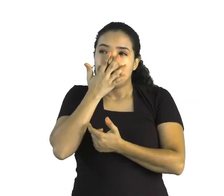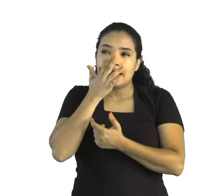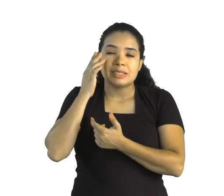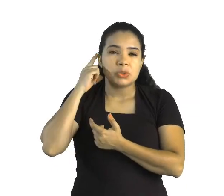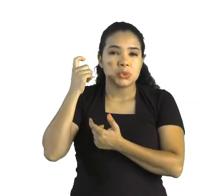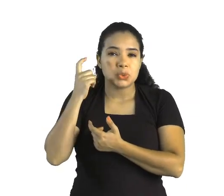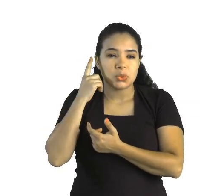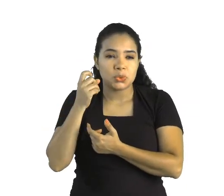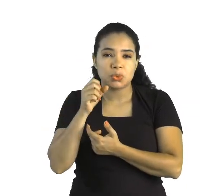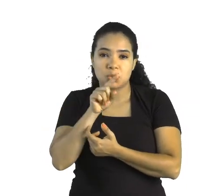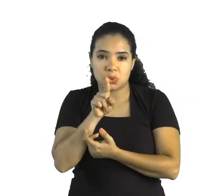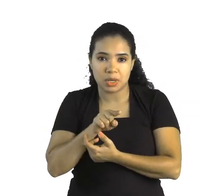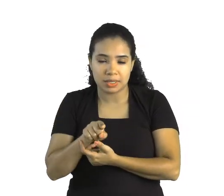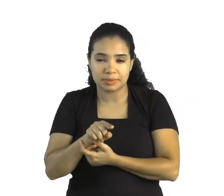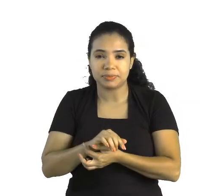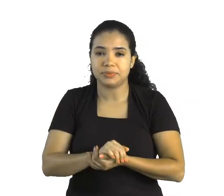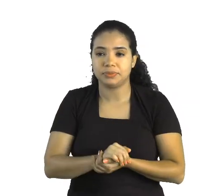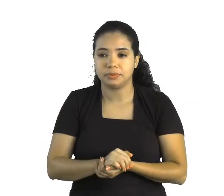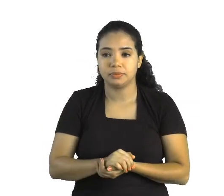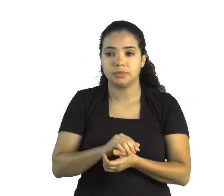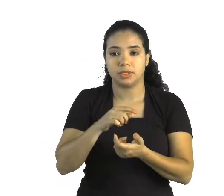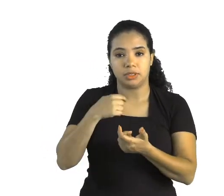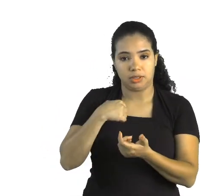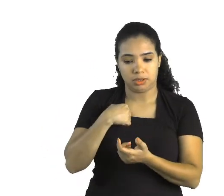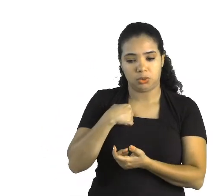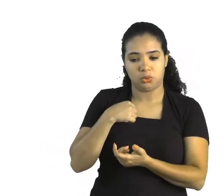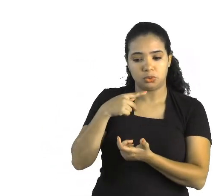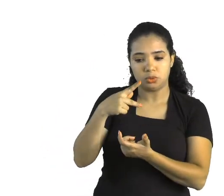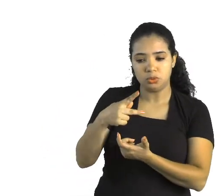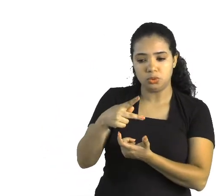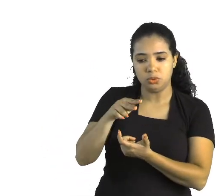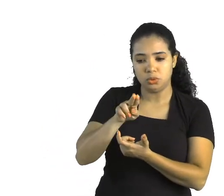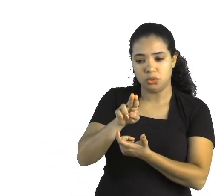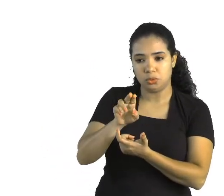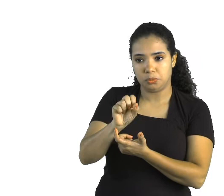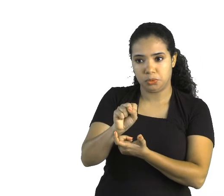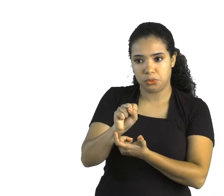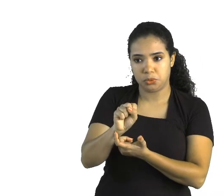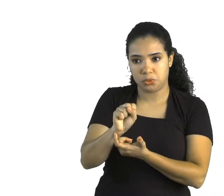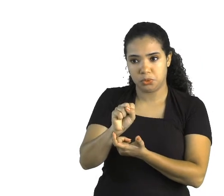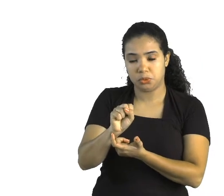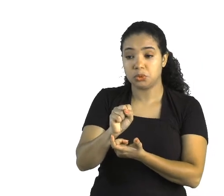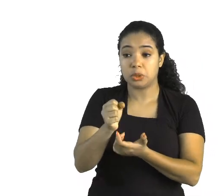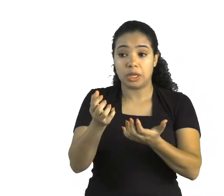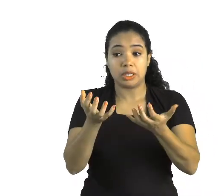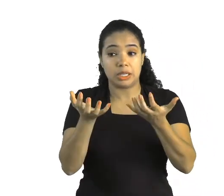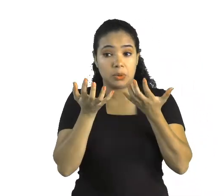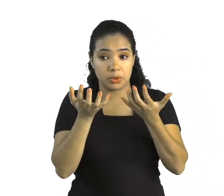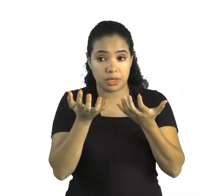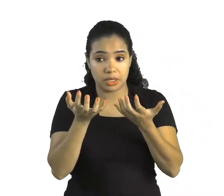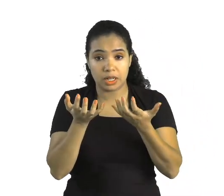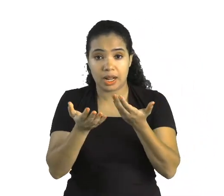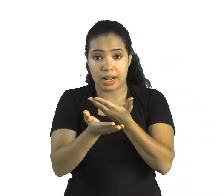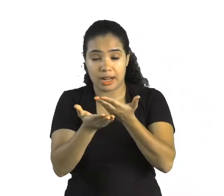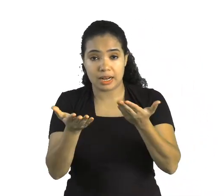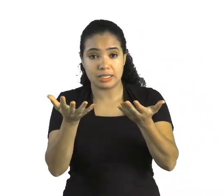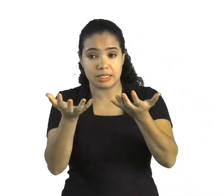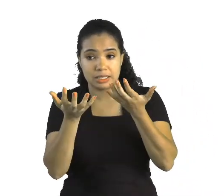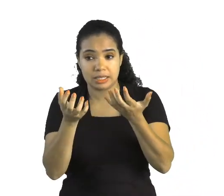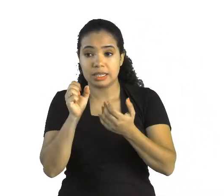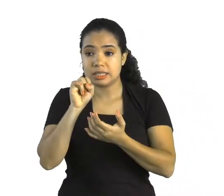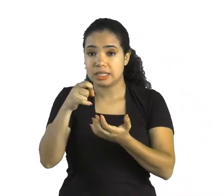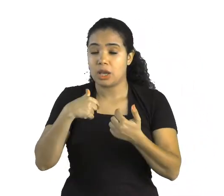pus, se eu pusesse, quando eu quiser, eles quiseram, se